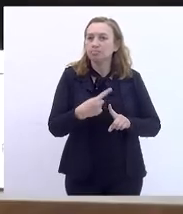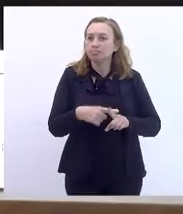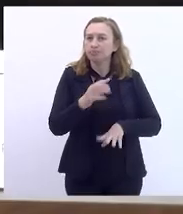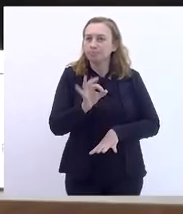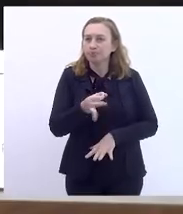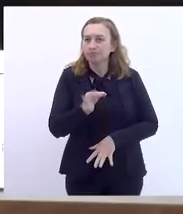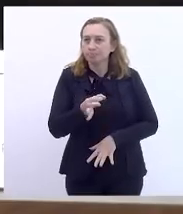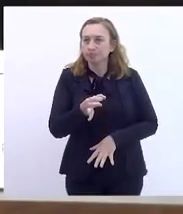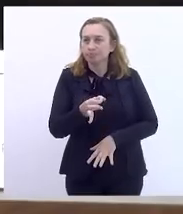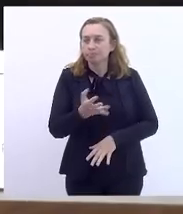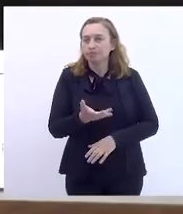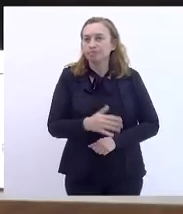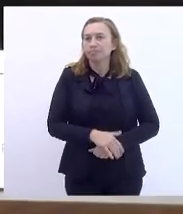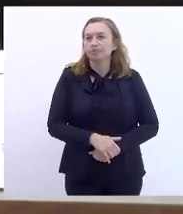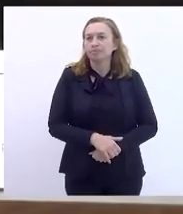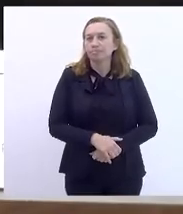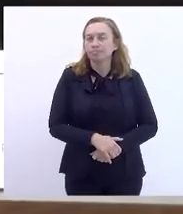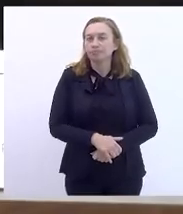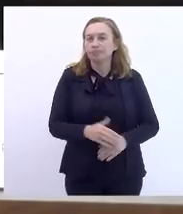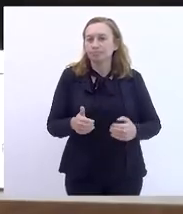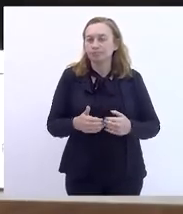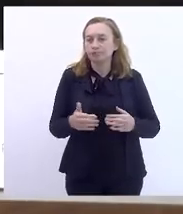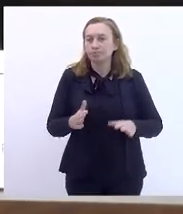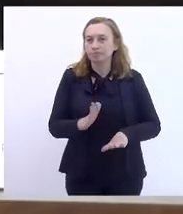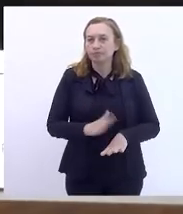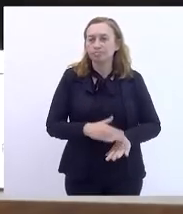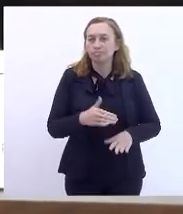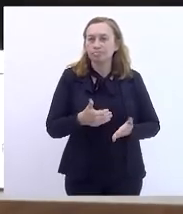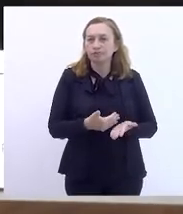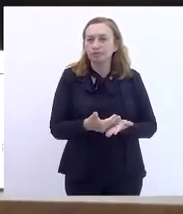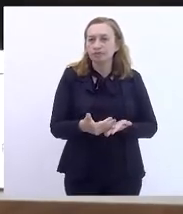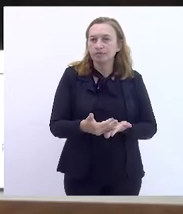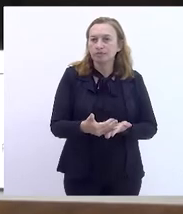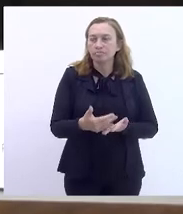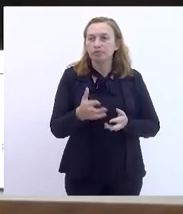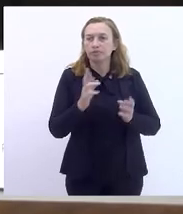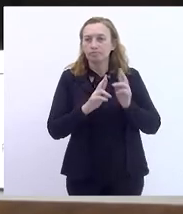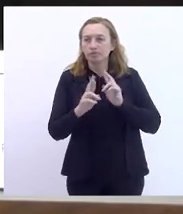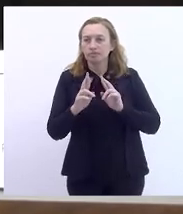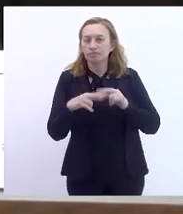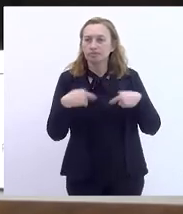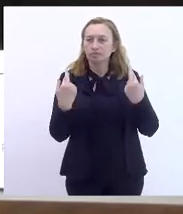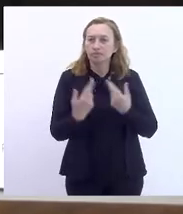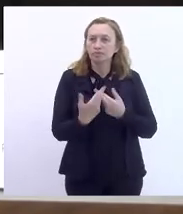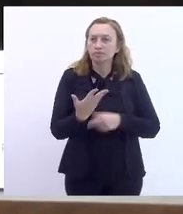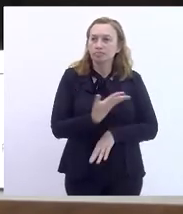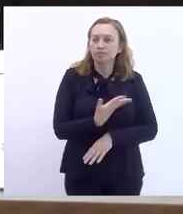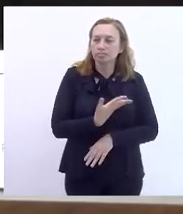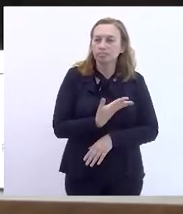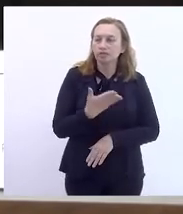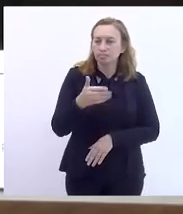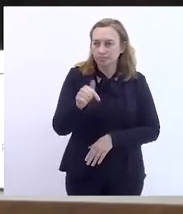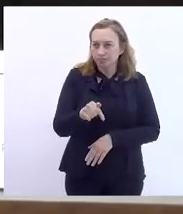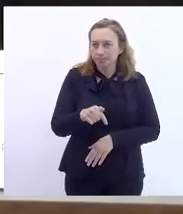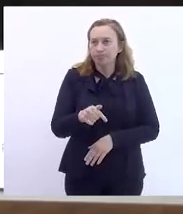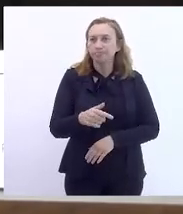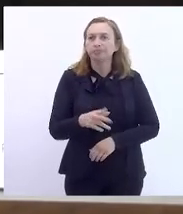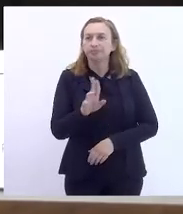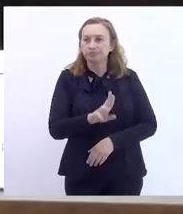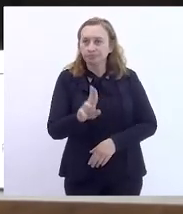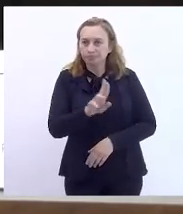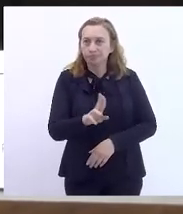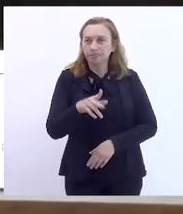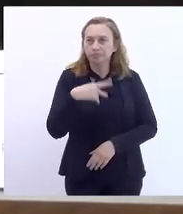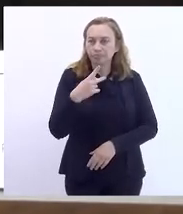porque de fato a gente tentou abrir mais no início da audiência os companheiros aqui rumba mesmo fez o